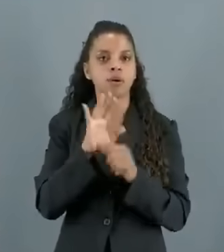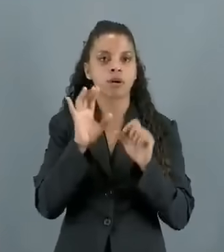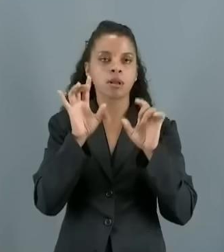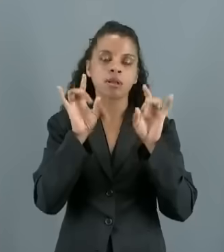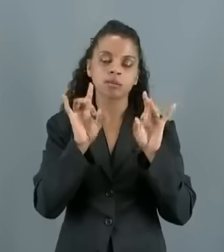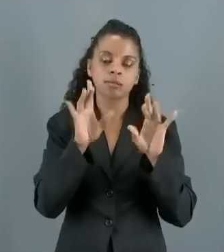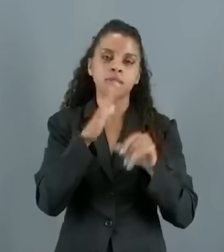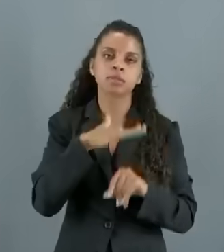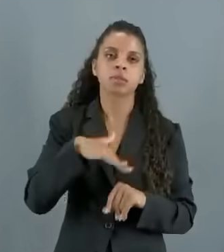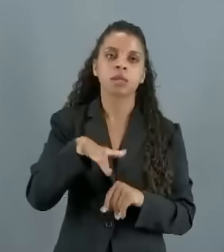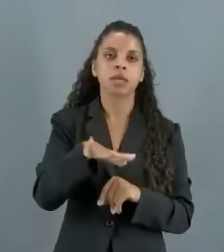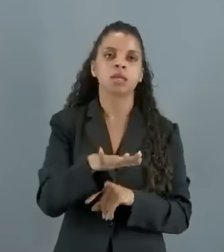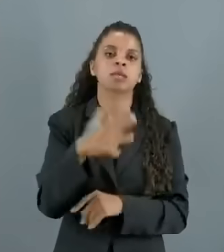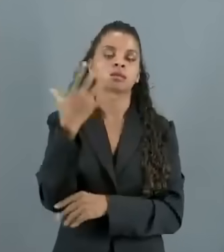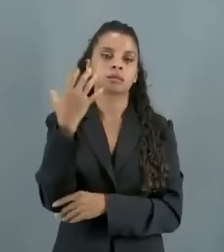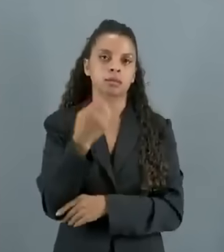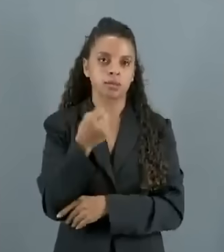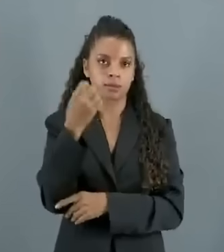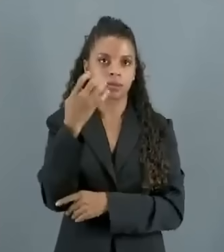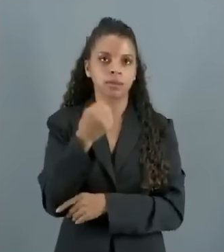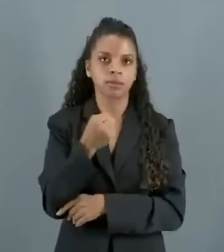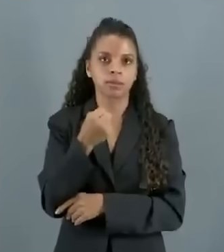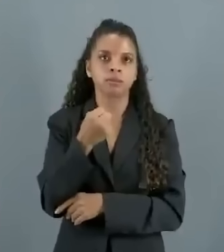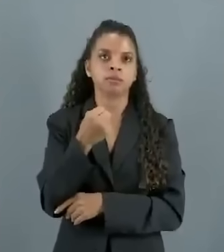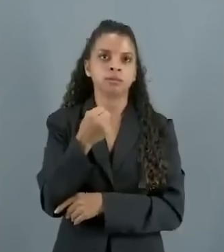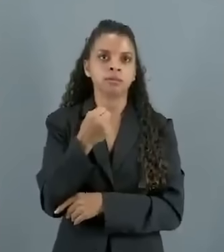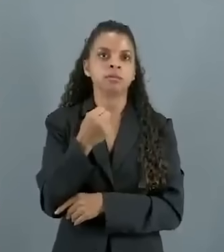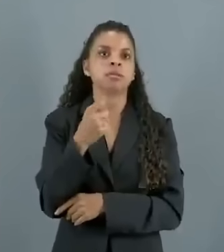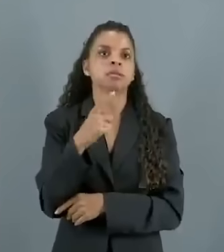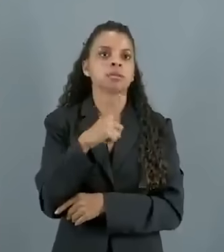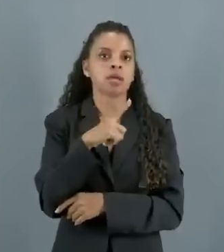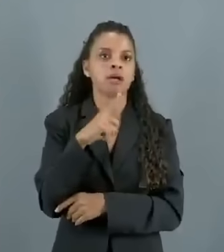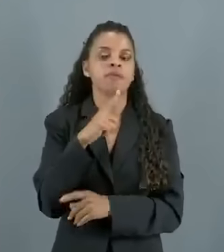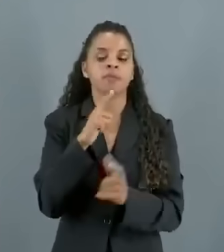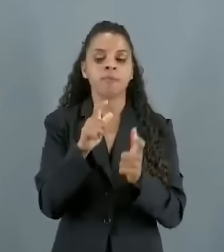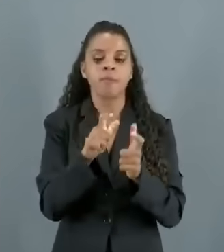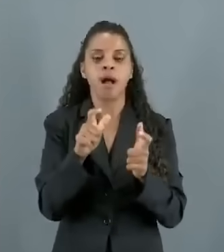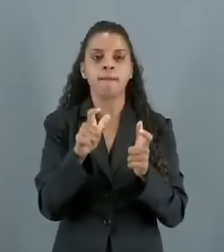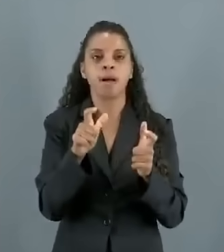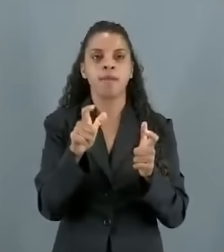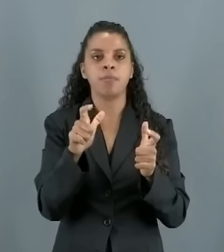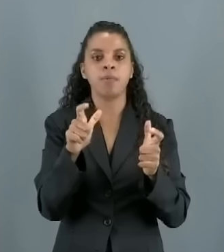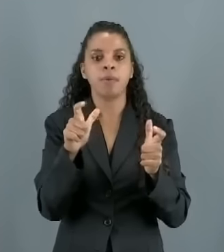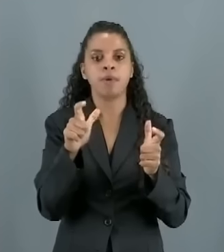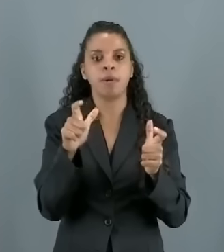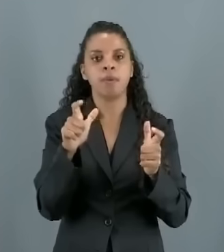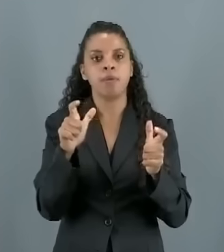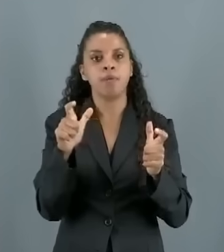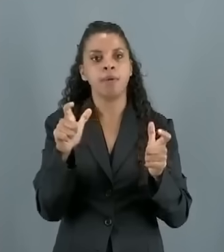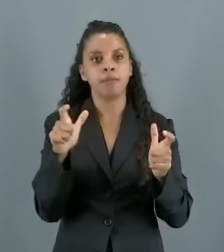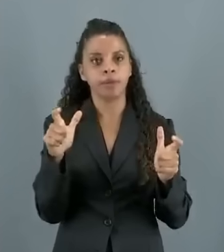os aposentados no nosso país, estava tomando proporções estratosféricas.